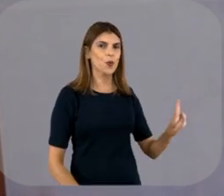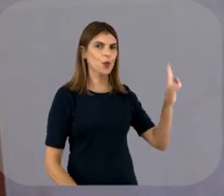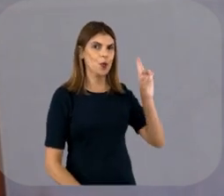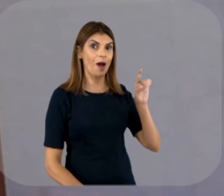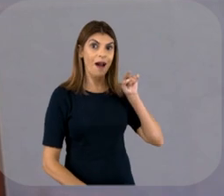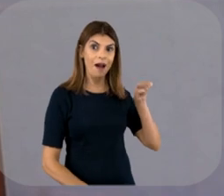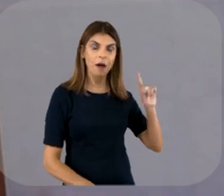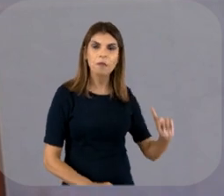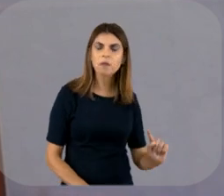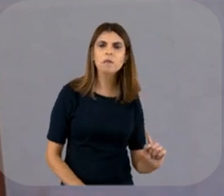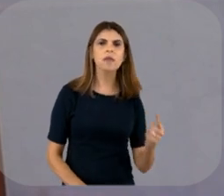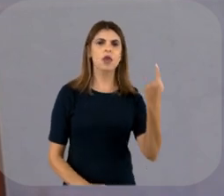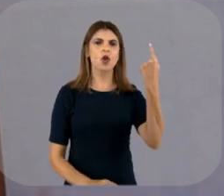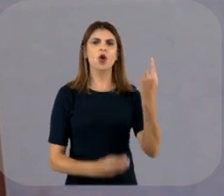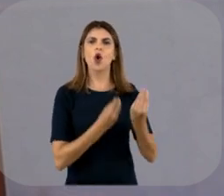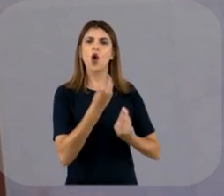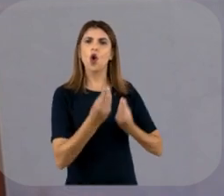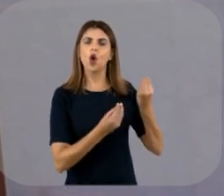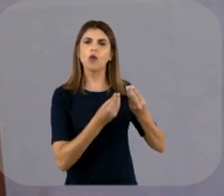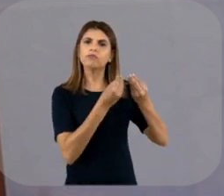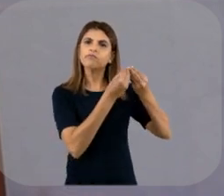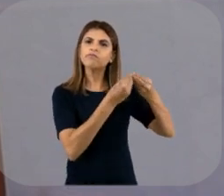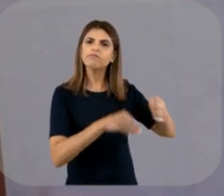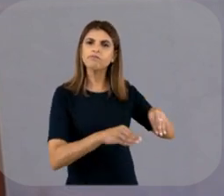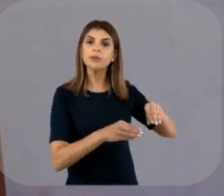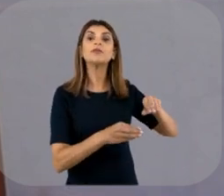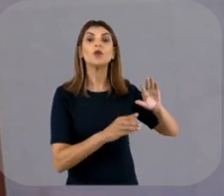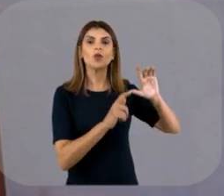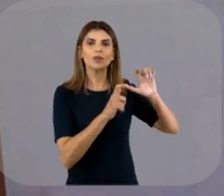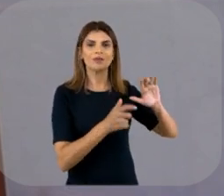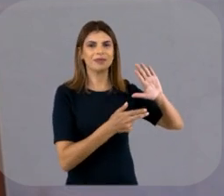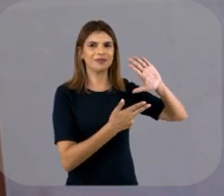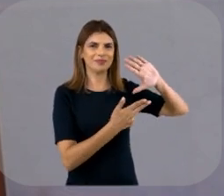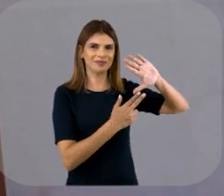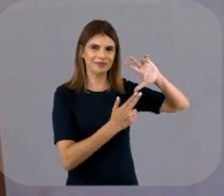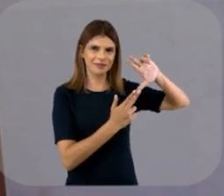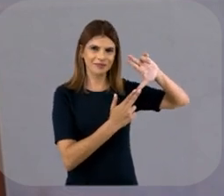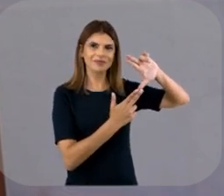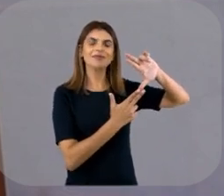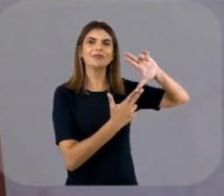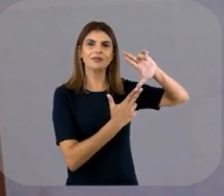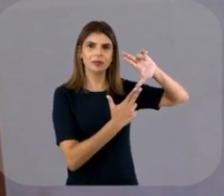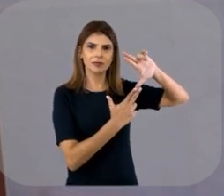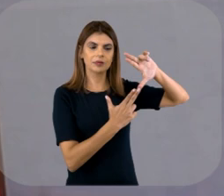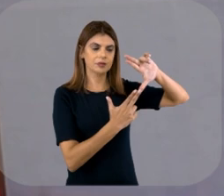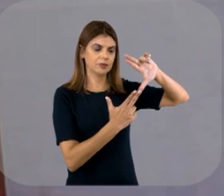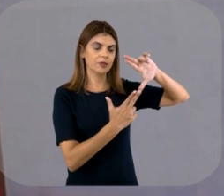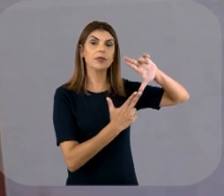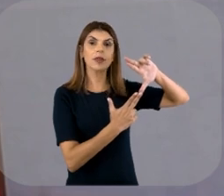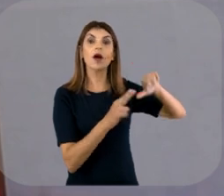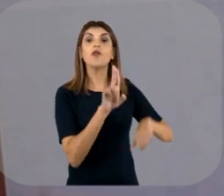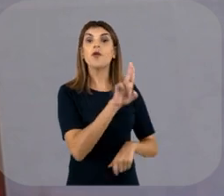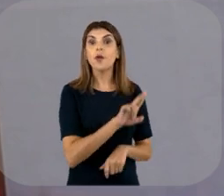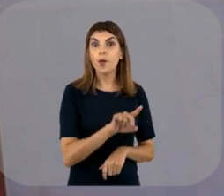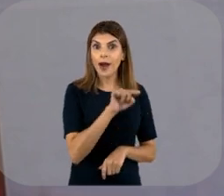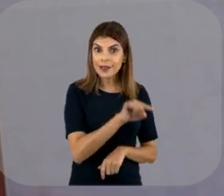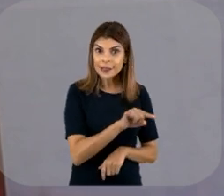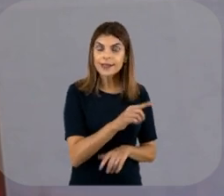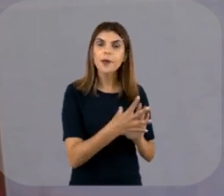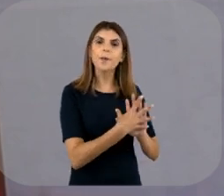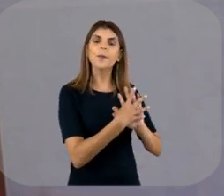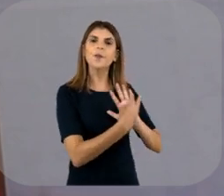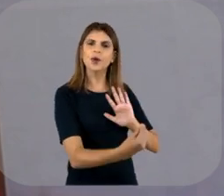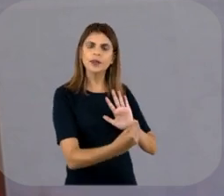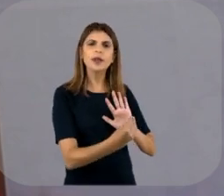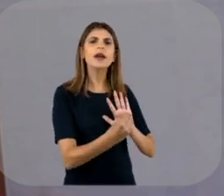que foi um modelo pioneiro de redução de danos na América Latina. Esse modelo foi pensado para ser utilizado